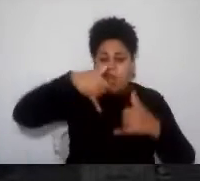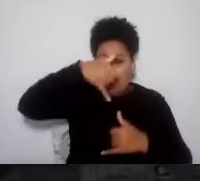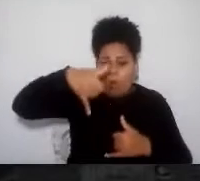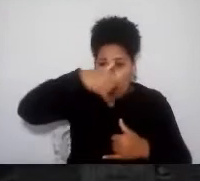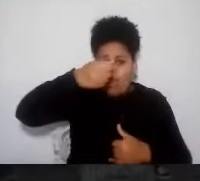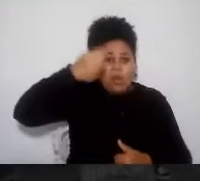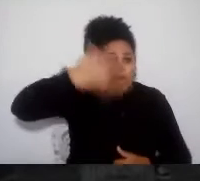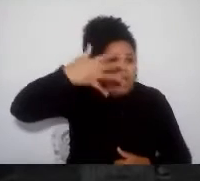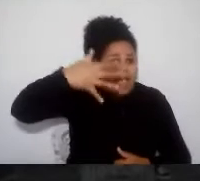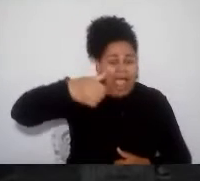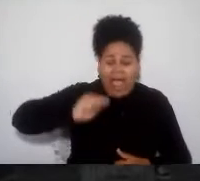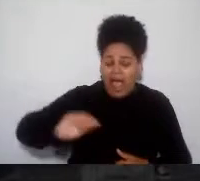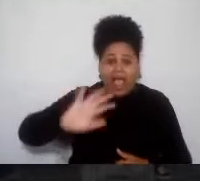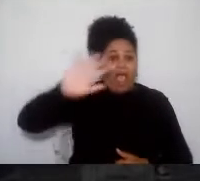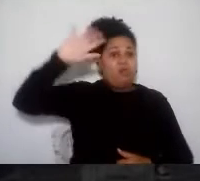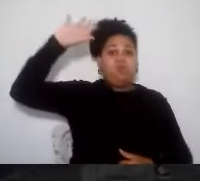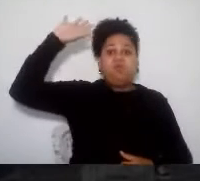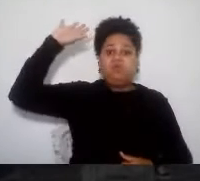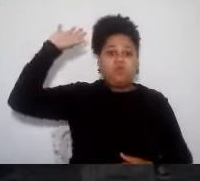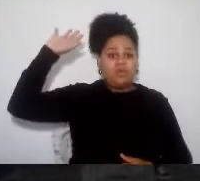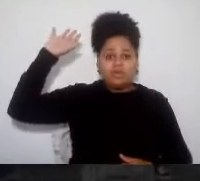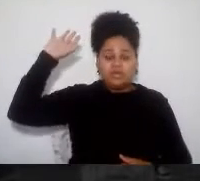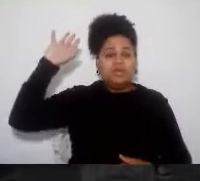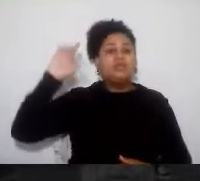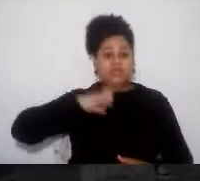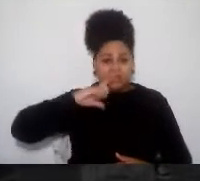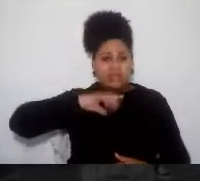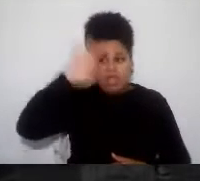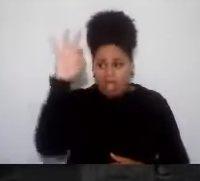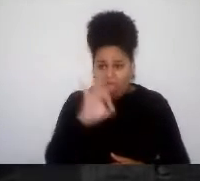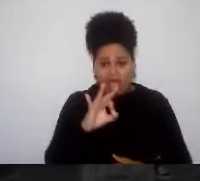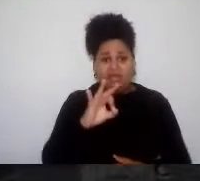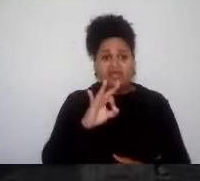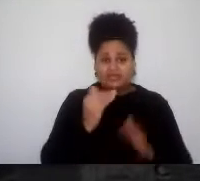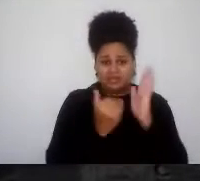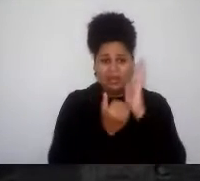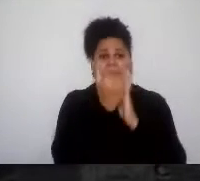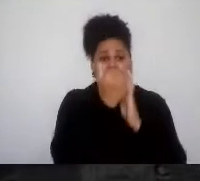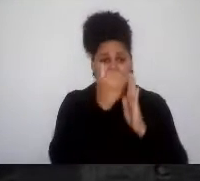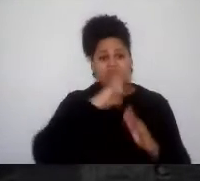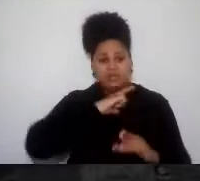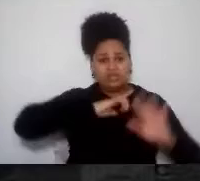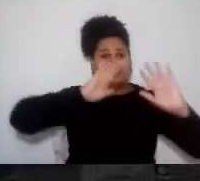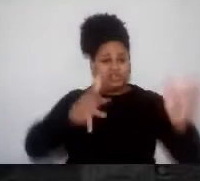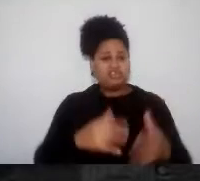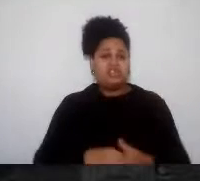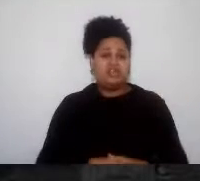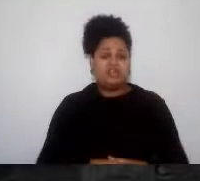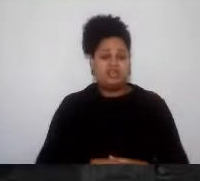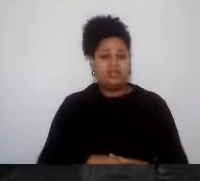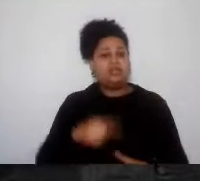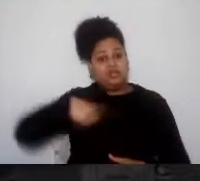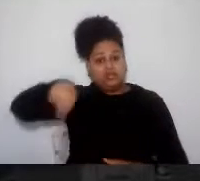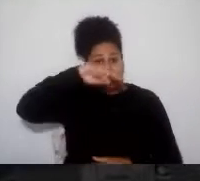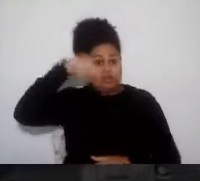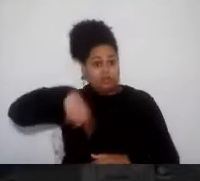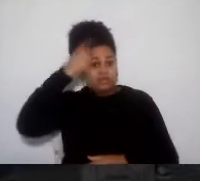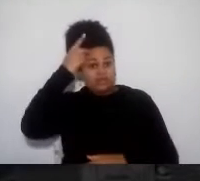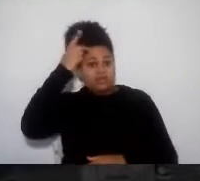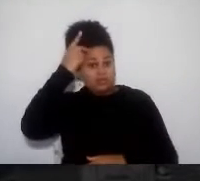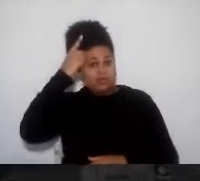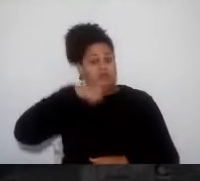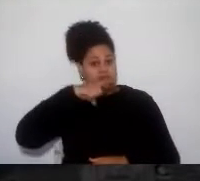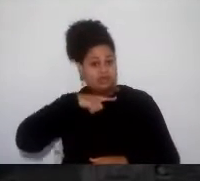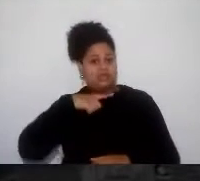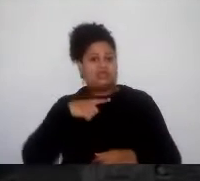aqui em São Paulo, como alguns companheiros também já começam a fazer isso, o governo federal está fazendo o